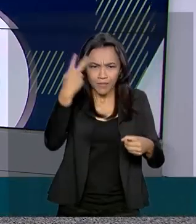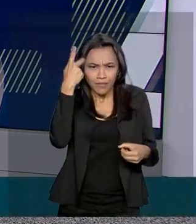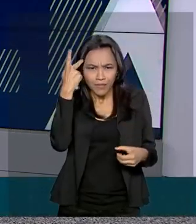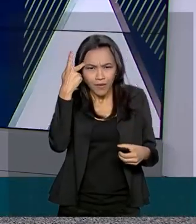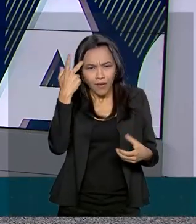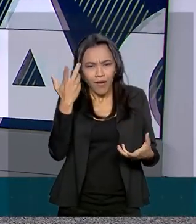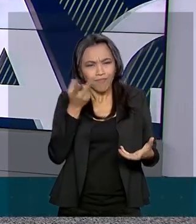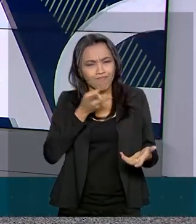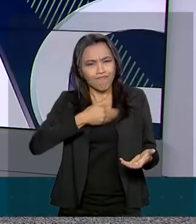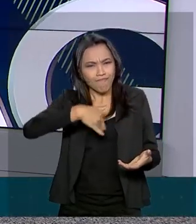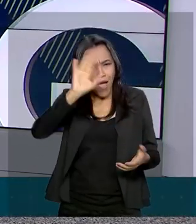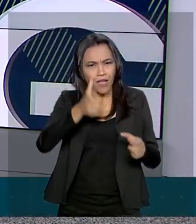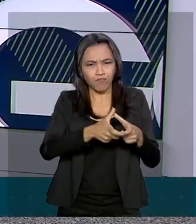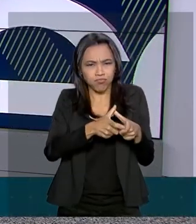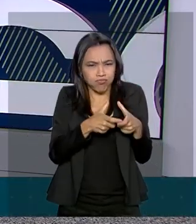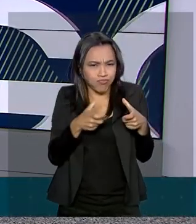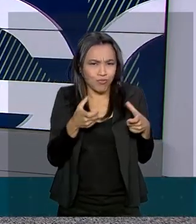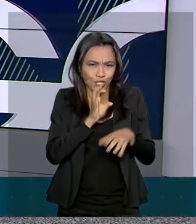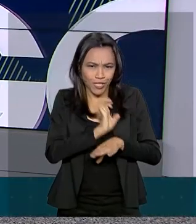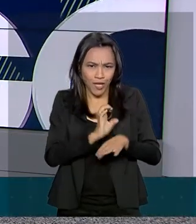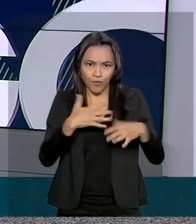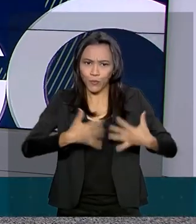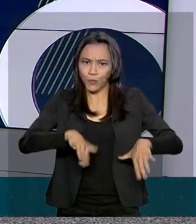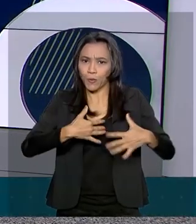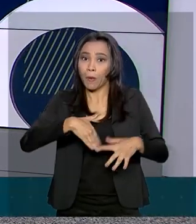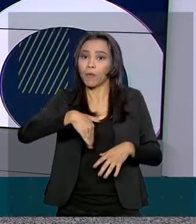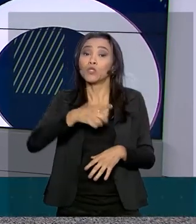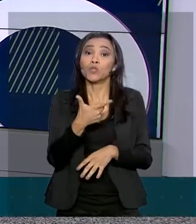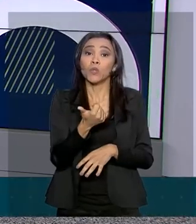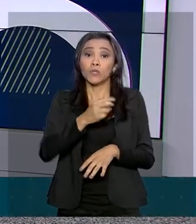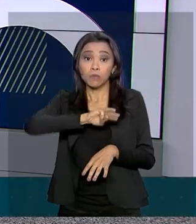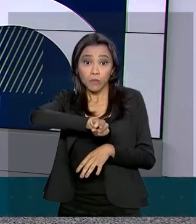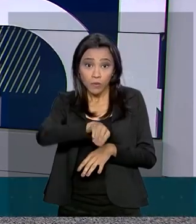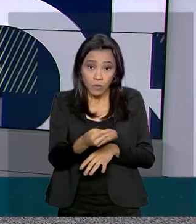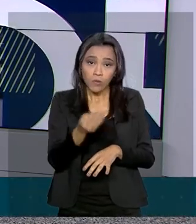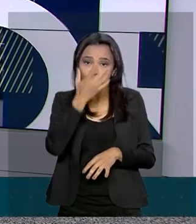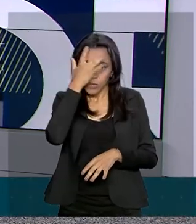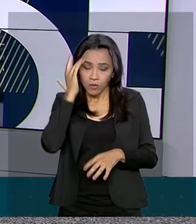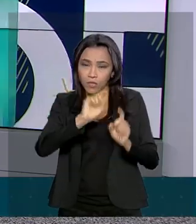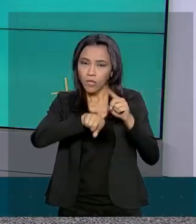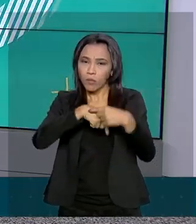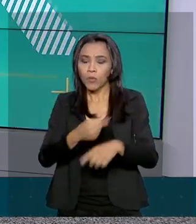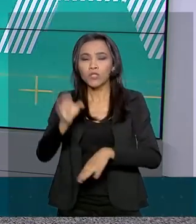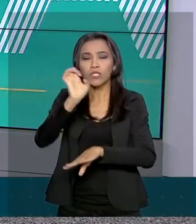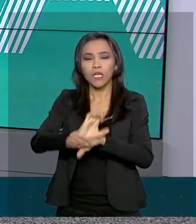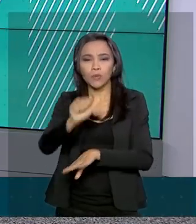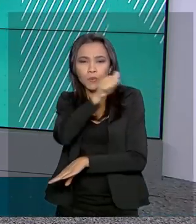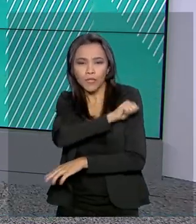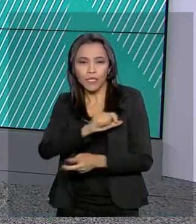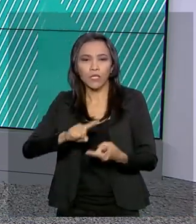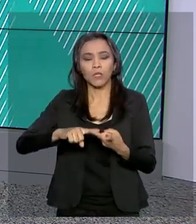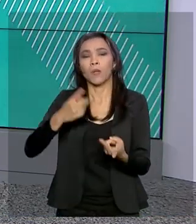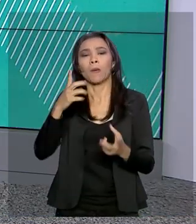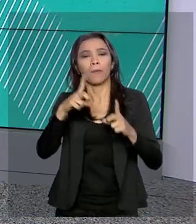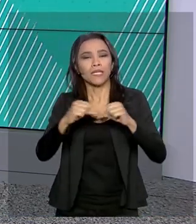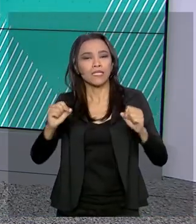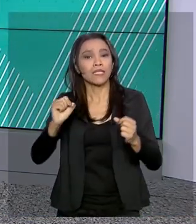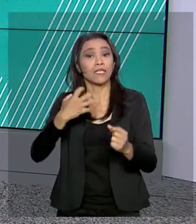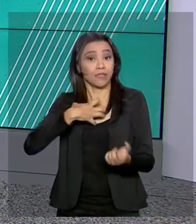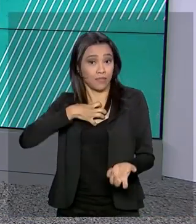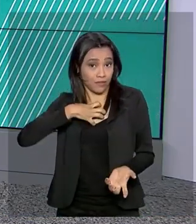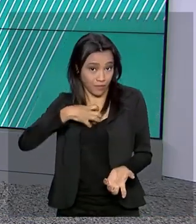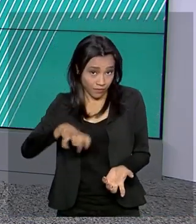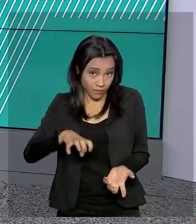continua sendo o mais populoso do país. São mais de 12 milhões de habitantes, seguido pelo Rio de Janeiro, Brasília e Salvador.